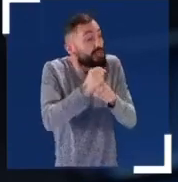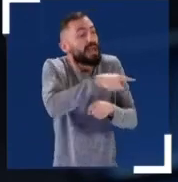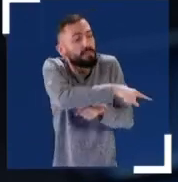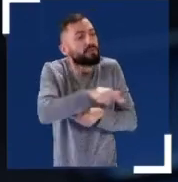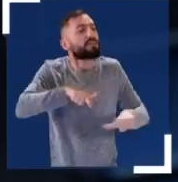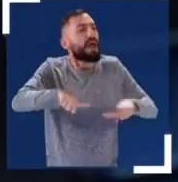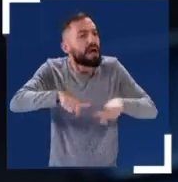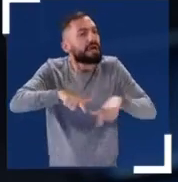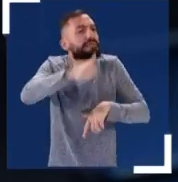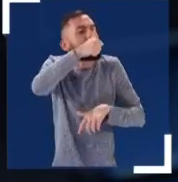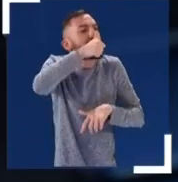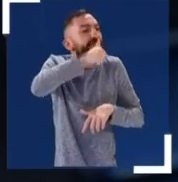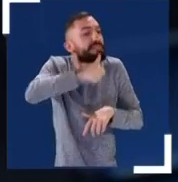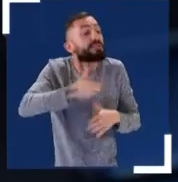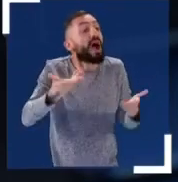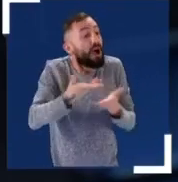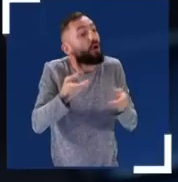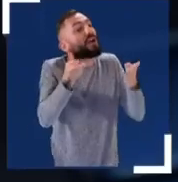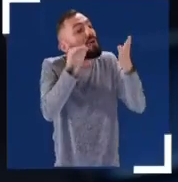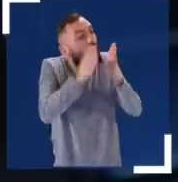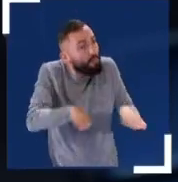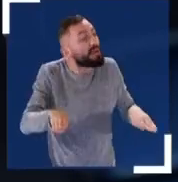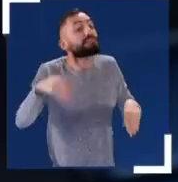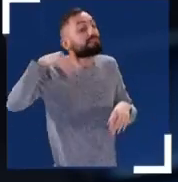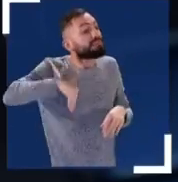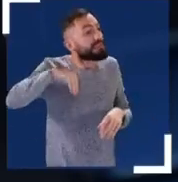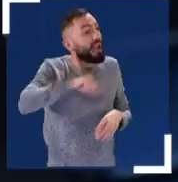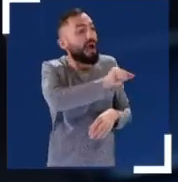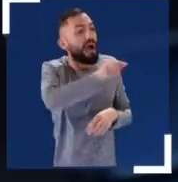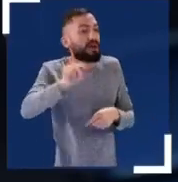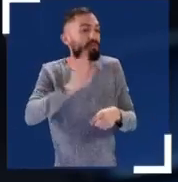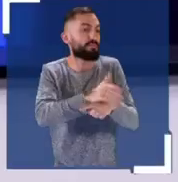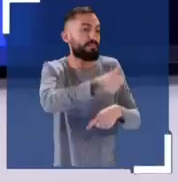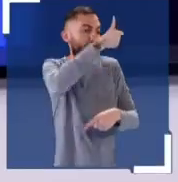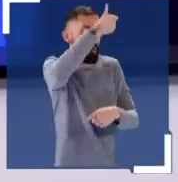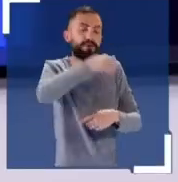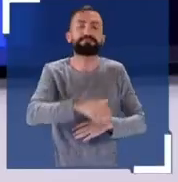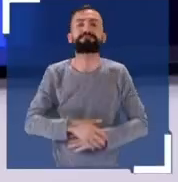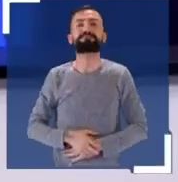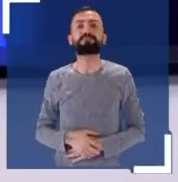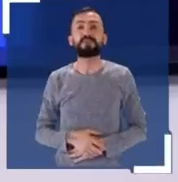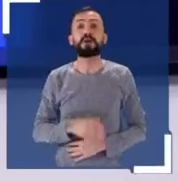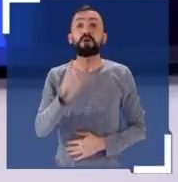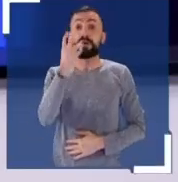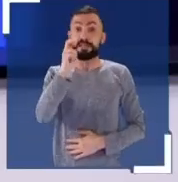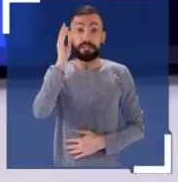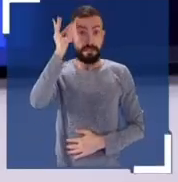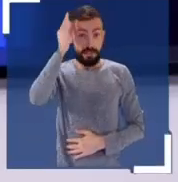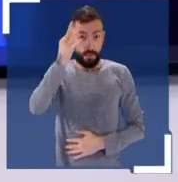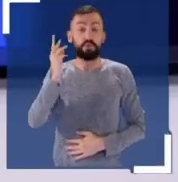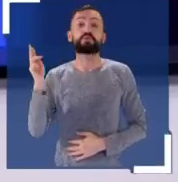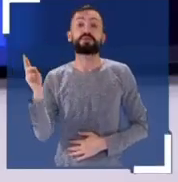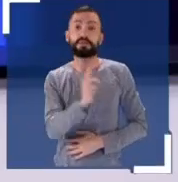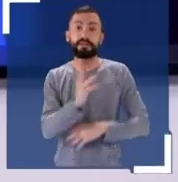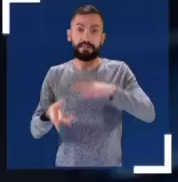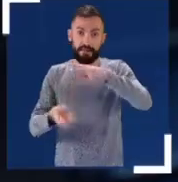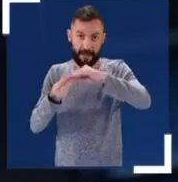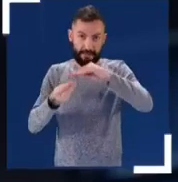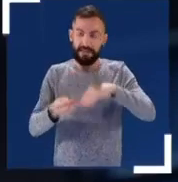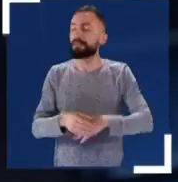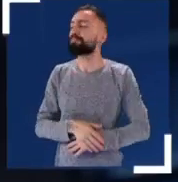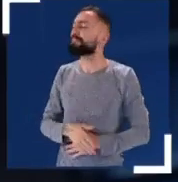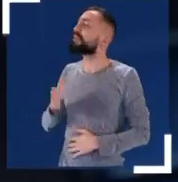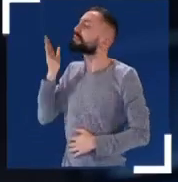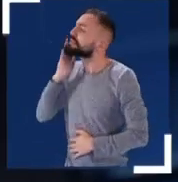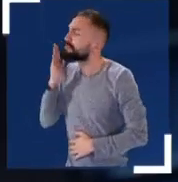hora da volta para a gente ter os funcionários em São Paulo os mais bem pagos do Brasil. 45 segundos para a tréplica, candidato João Dória. Nascimento,